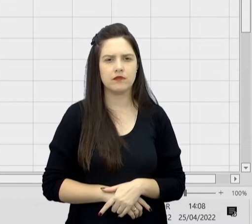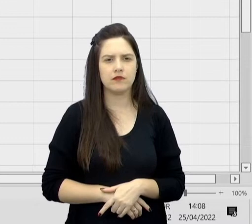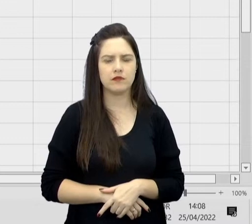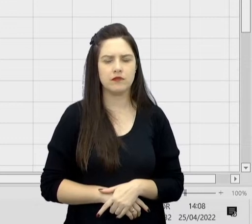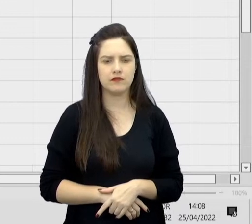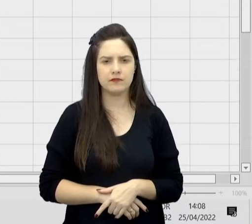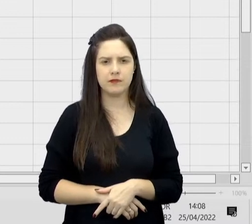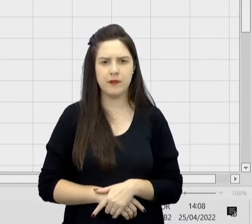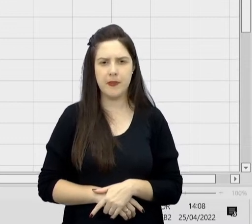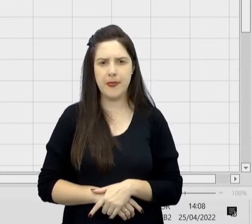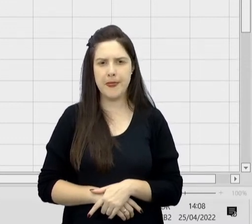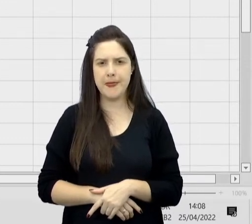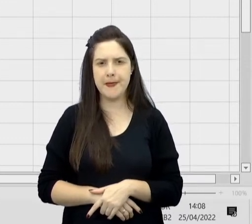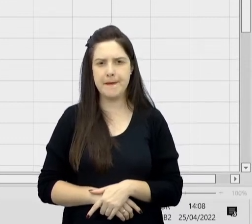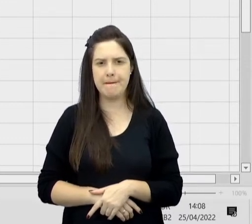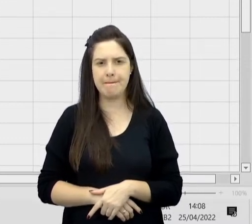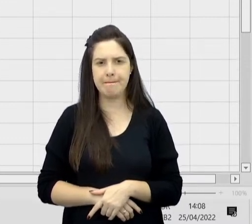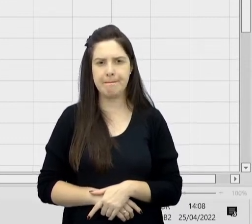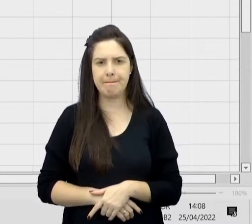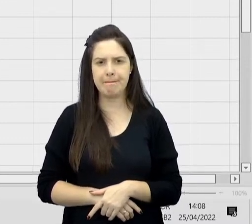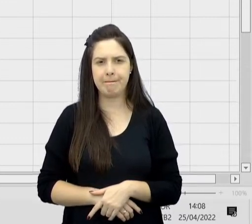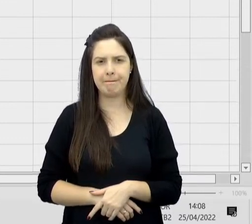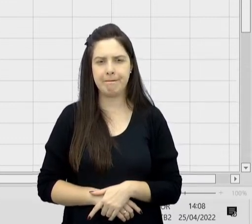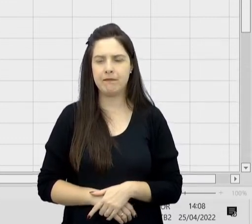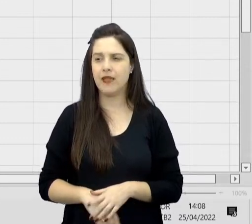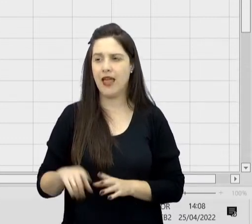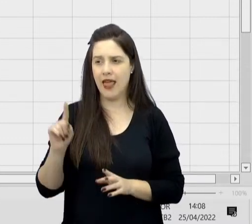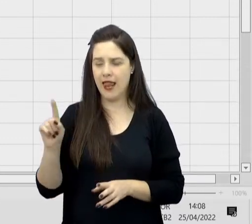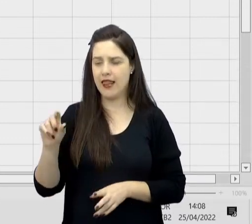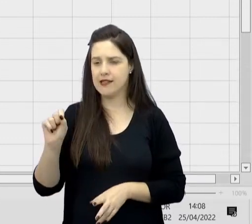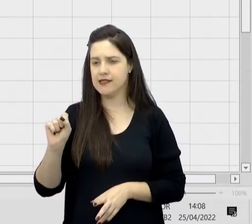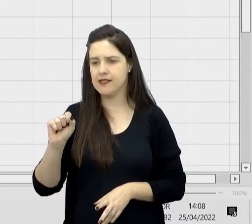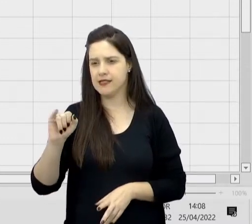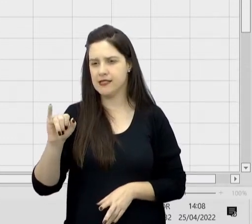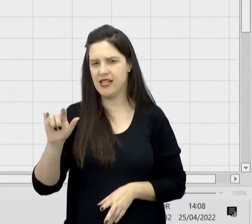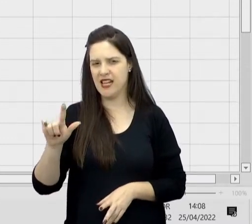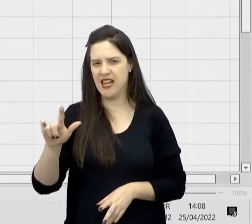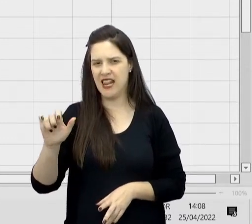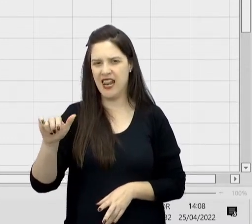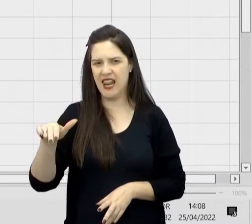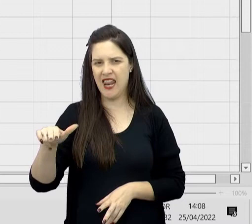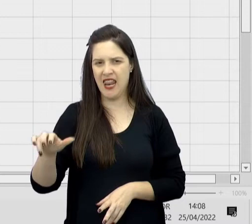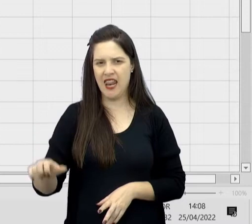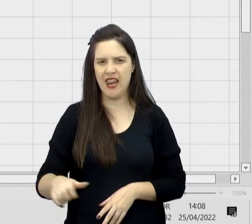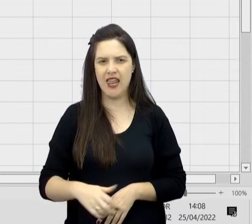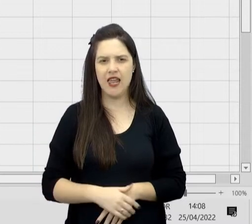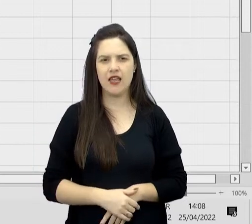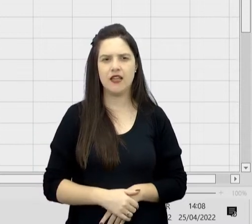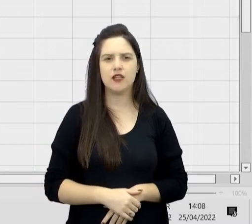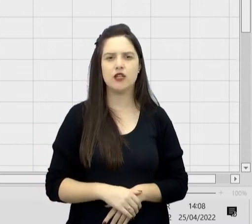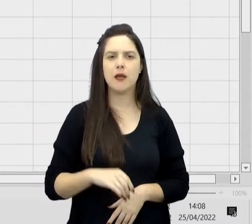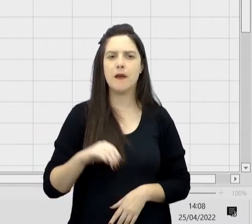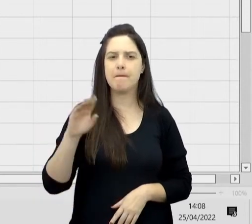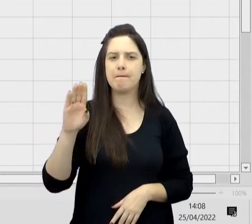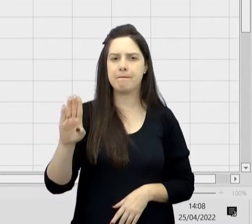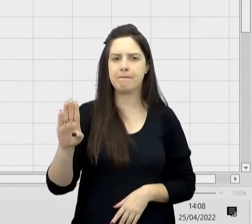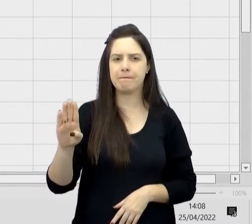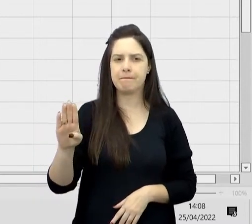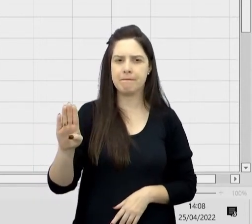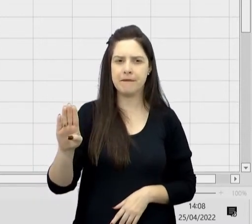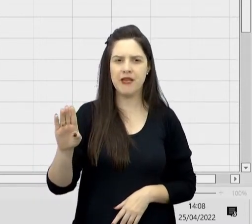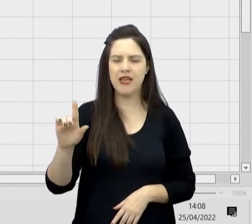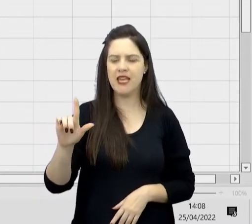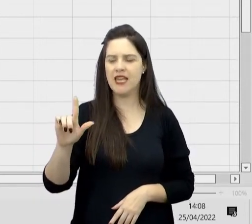a coluna A eu vou chamar de Silene. E a coluna B eu vou chamar aqui de Ilana.